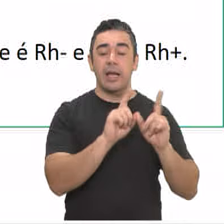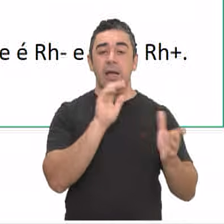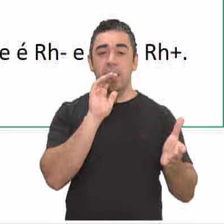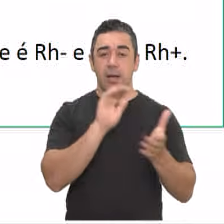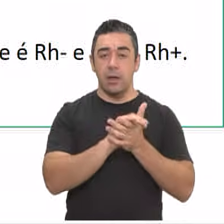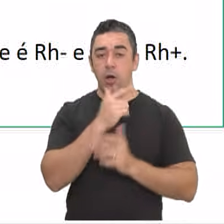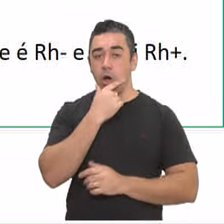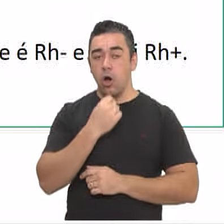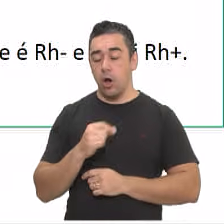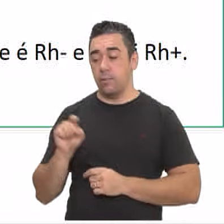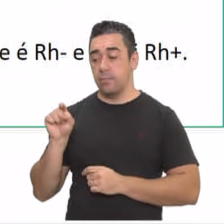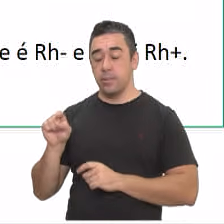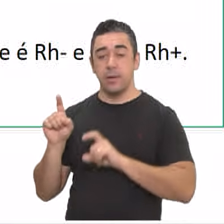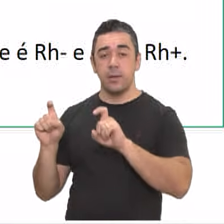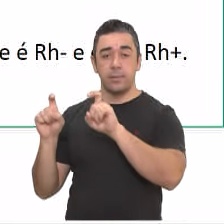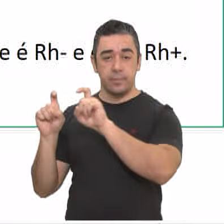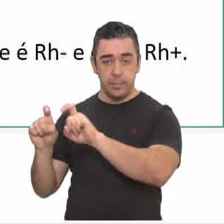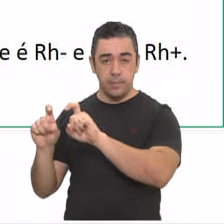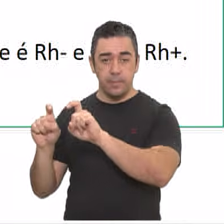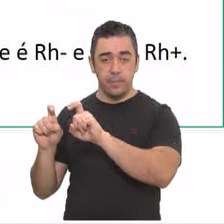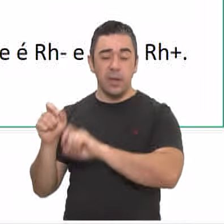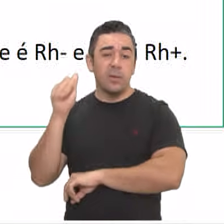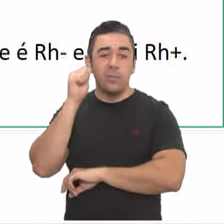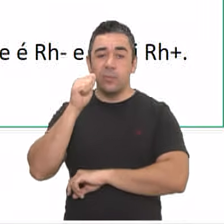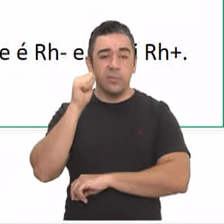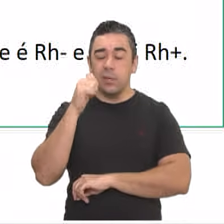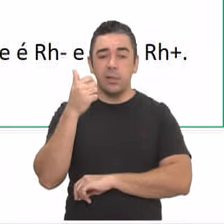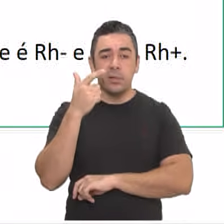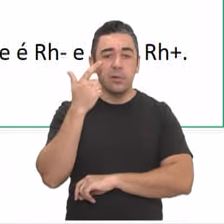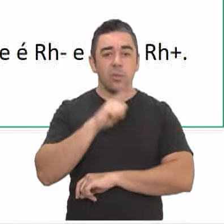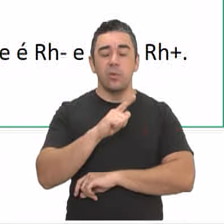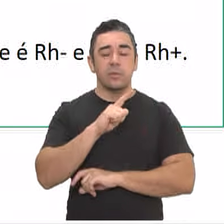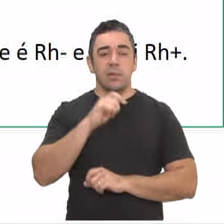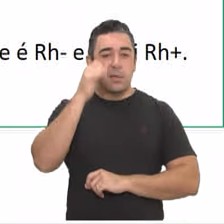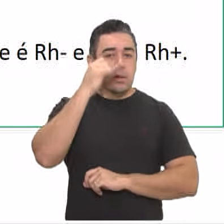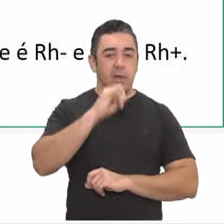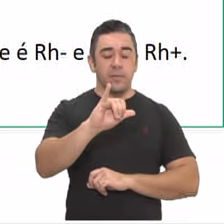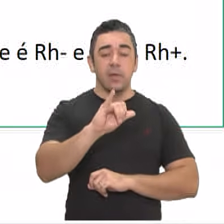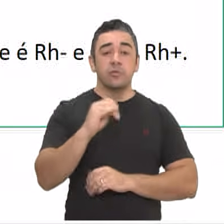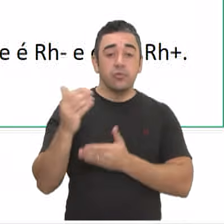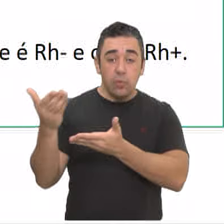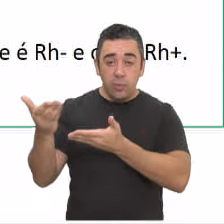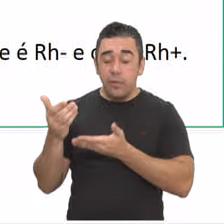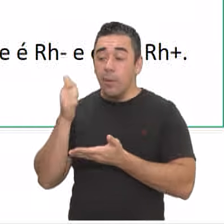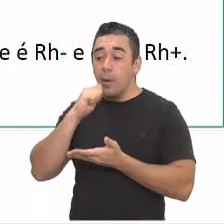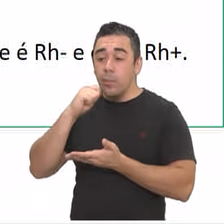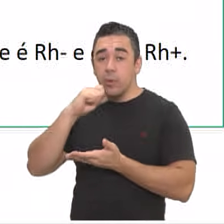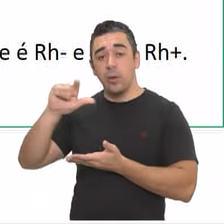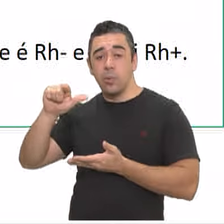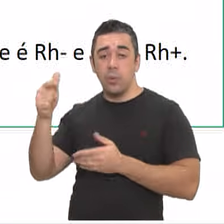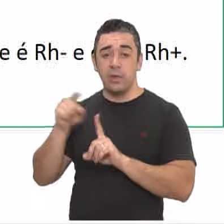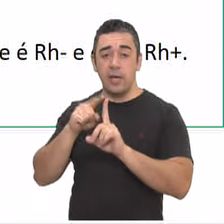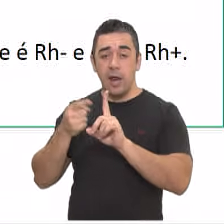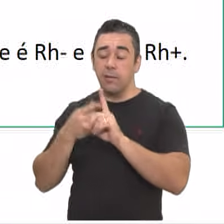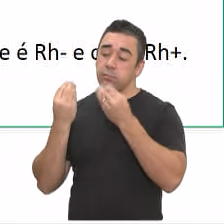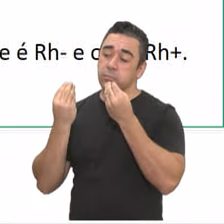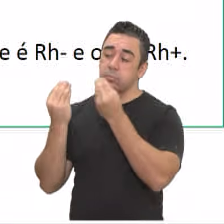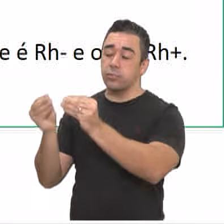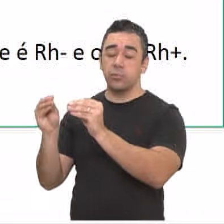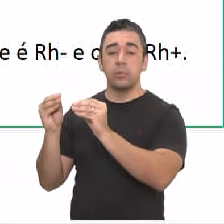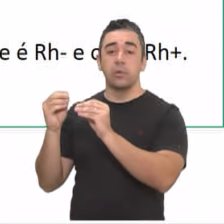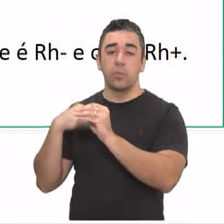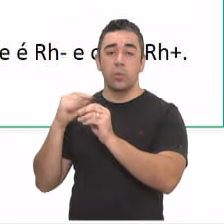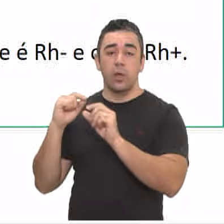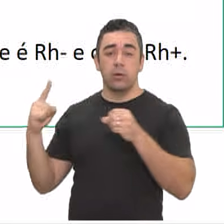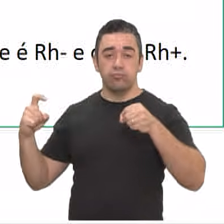negativo. Impedida de ter filhos, o casal decide contratar uma mãe de aluguel para receber em seu útero o zigoto formado